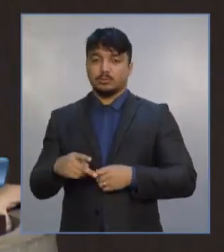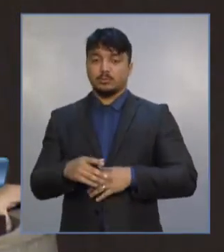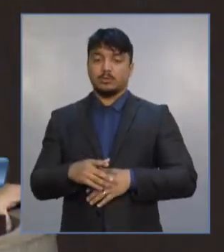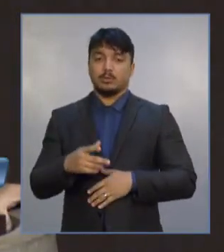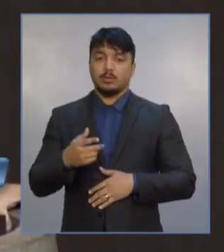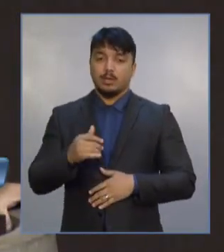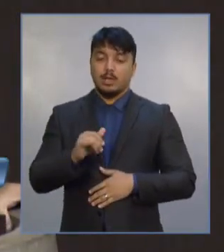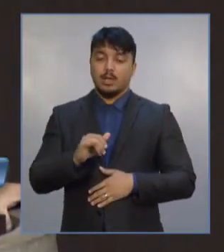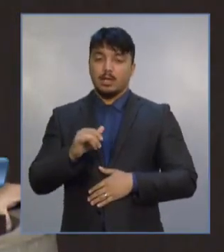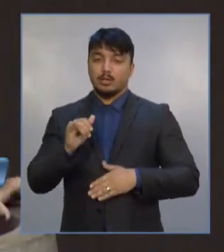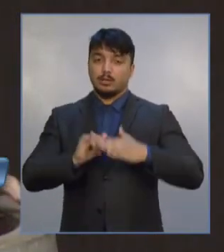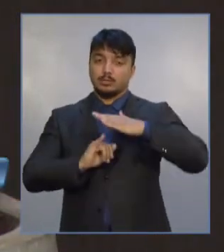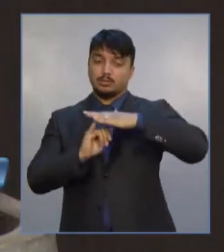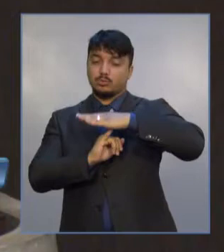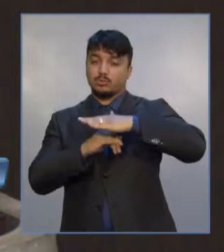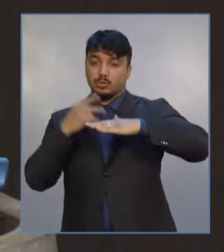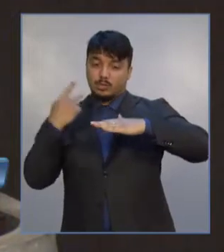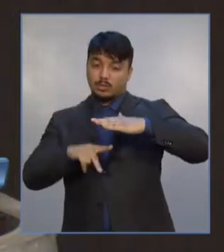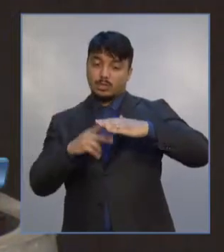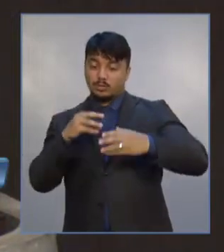da institucionalidade do seu cargo.